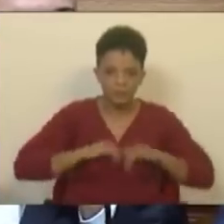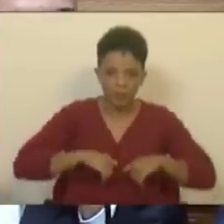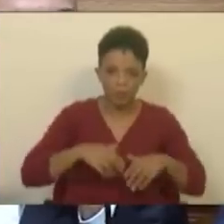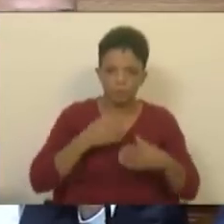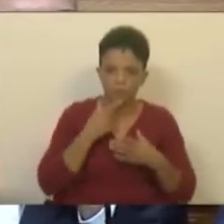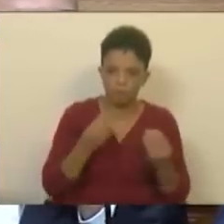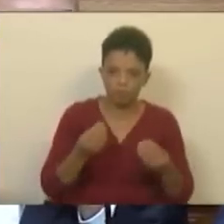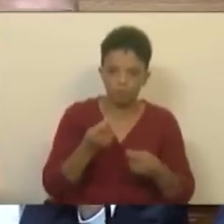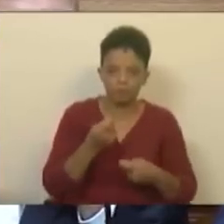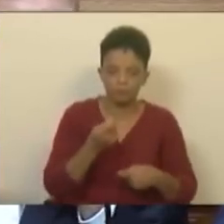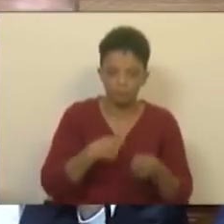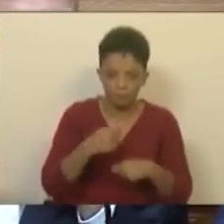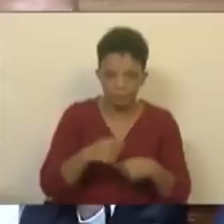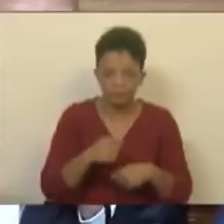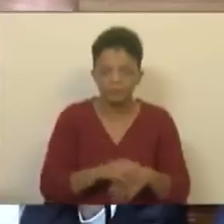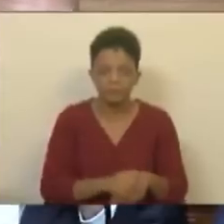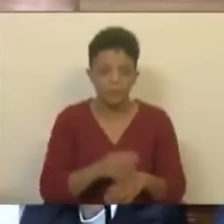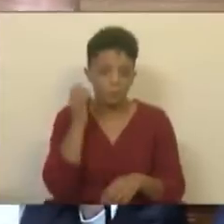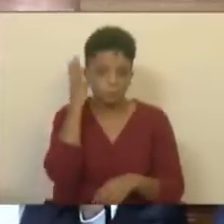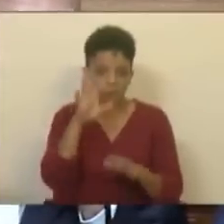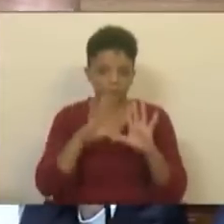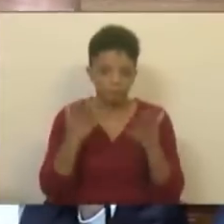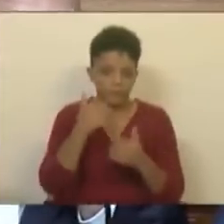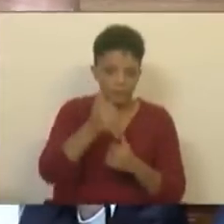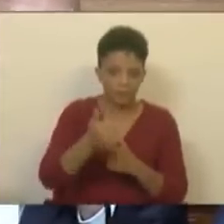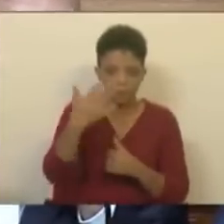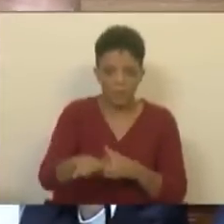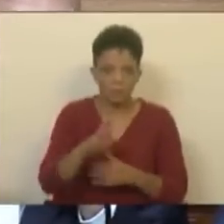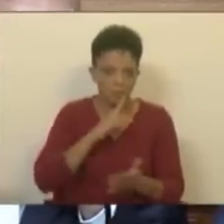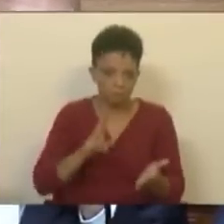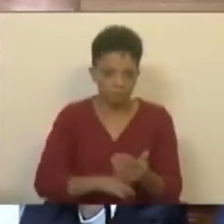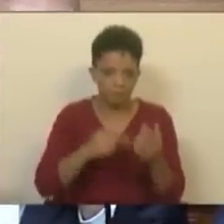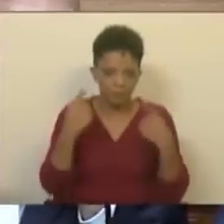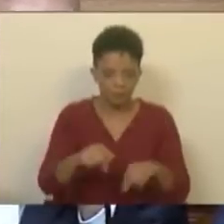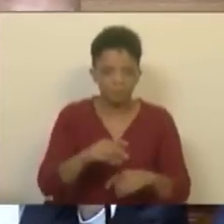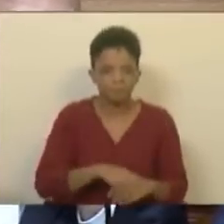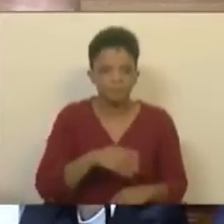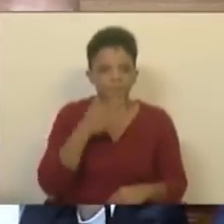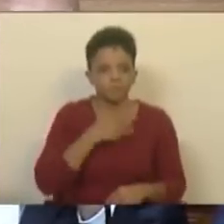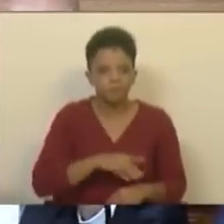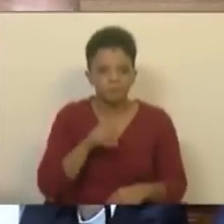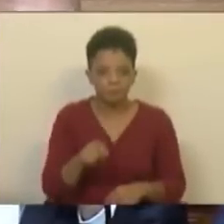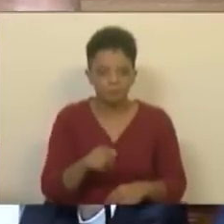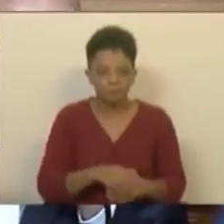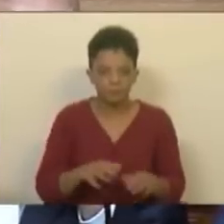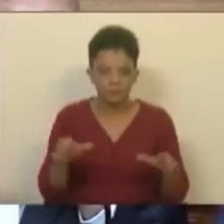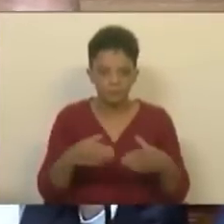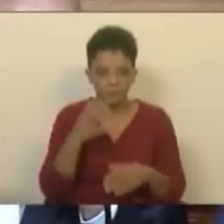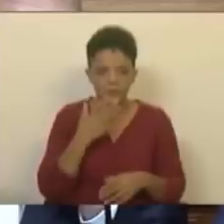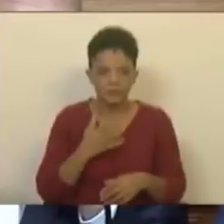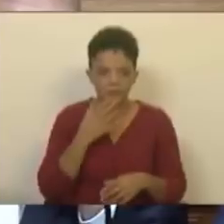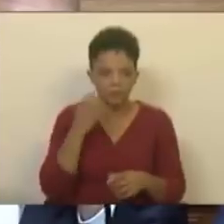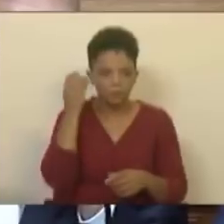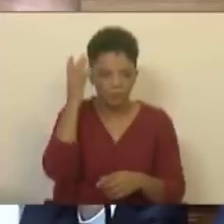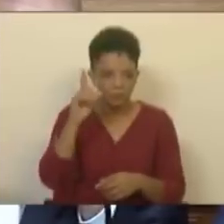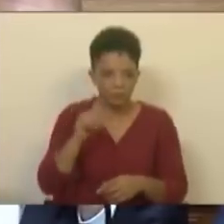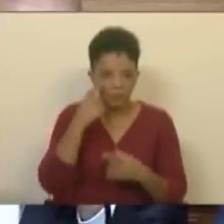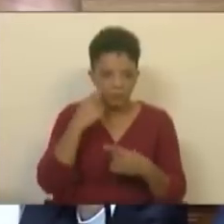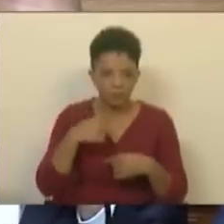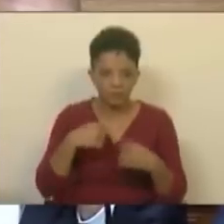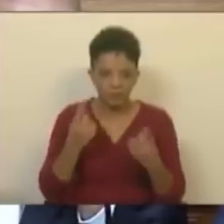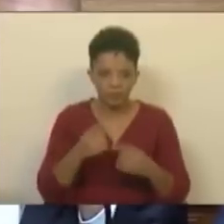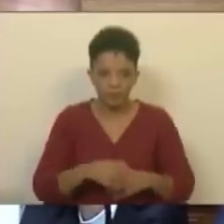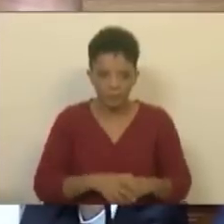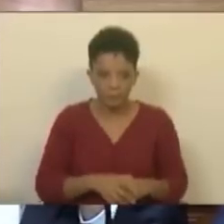há uma percepção de corrupção certo ou errado mas existe diz-nos pelo menos o conselho prevenção da corrupção que também nos diz